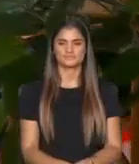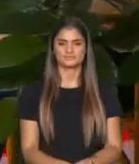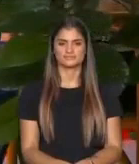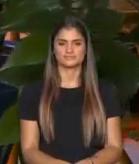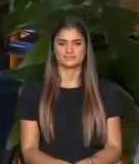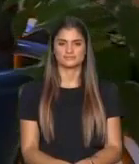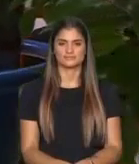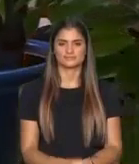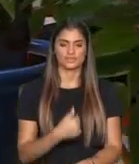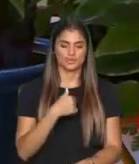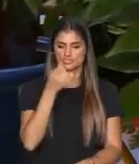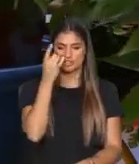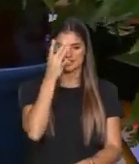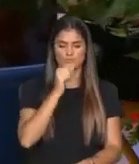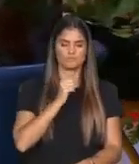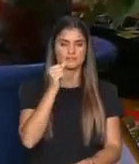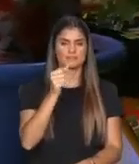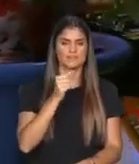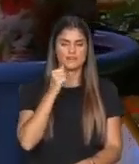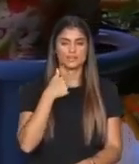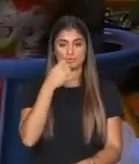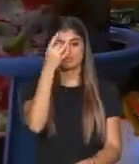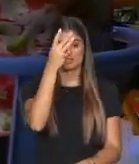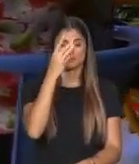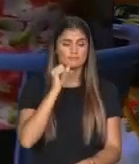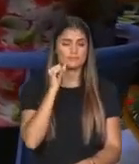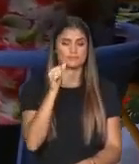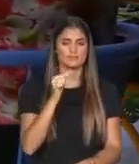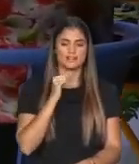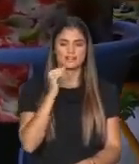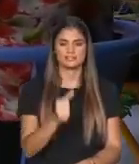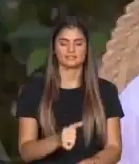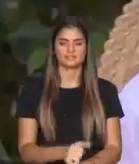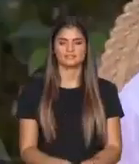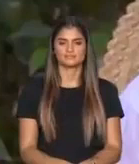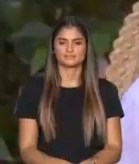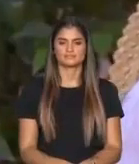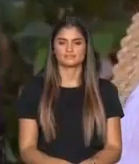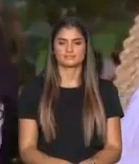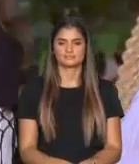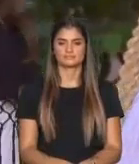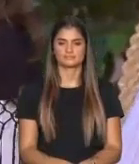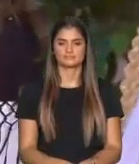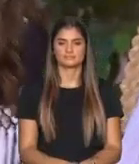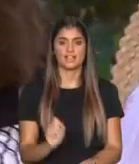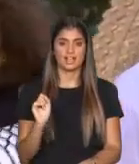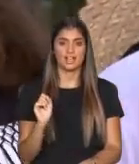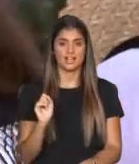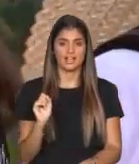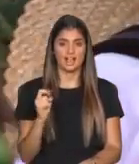Ainda não me esqueceu, ainda não me esqueceu, que depressa contigo